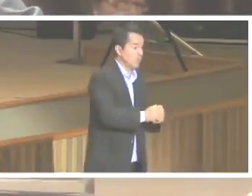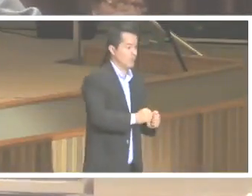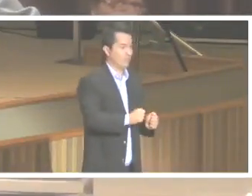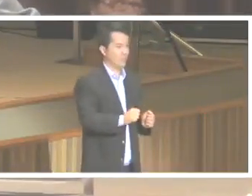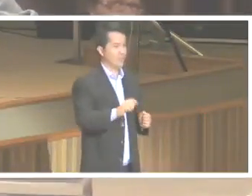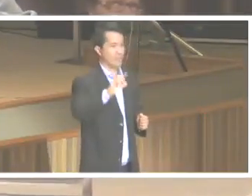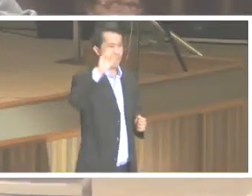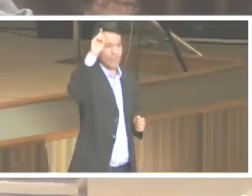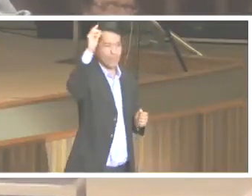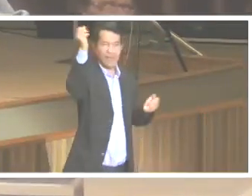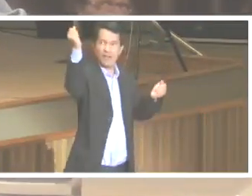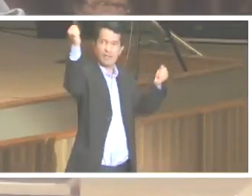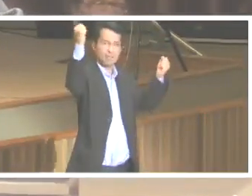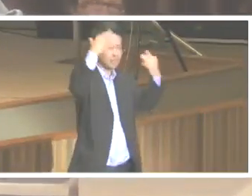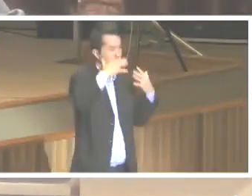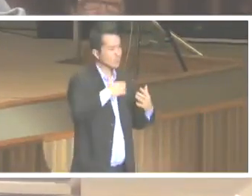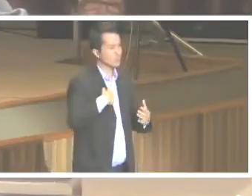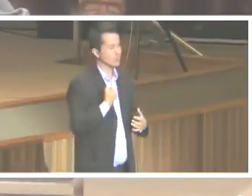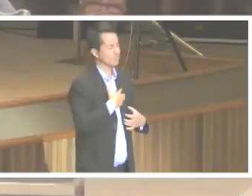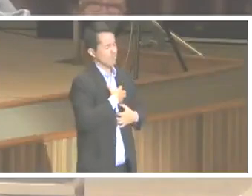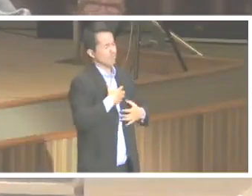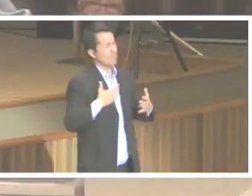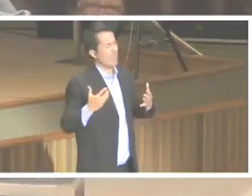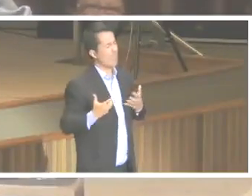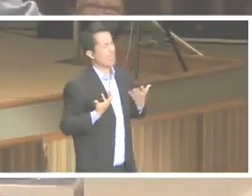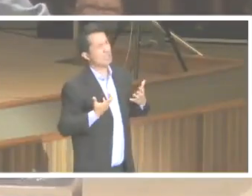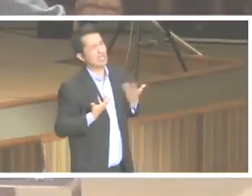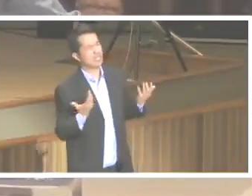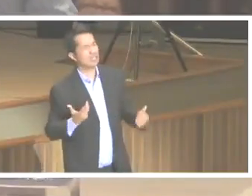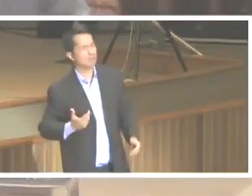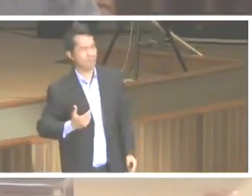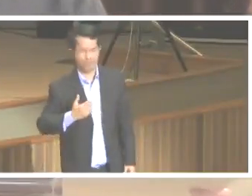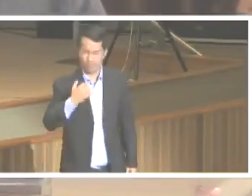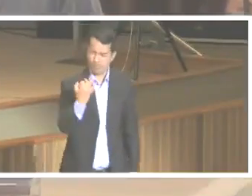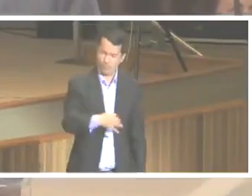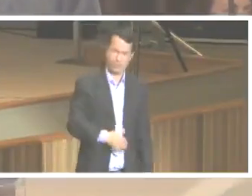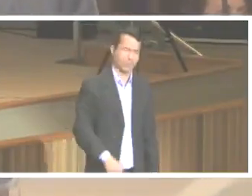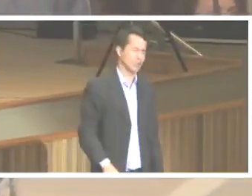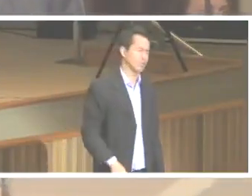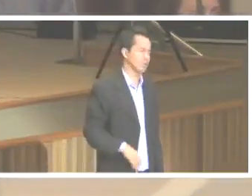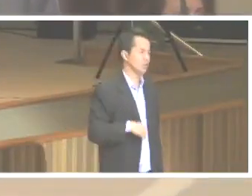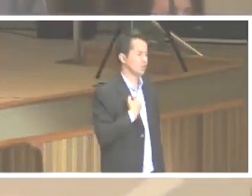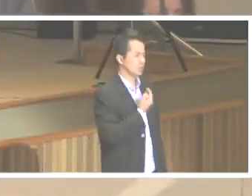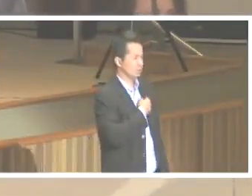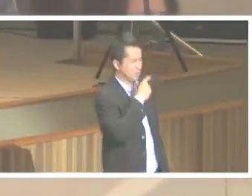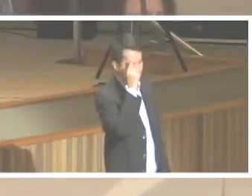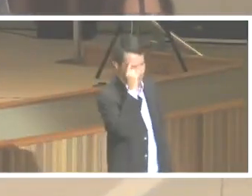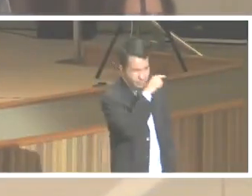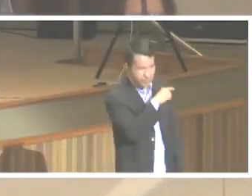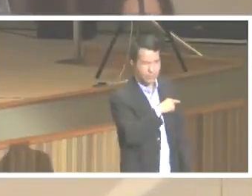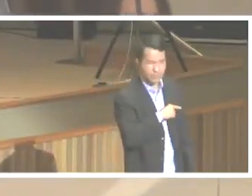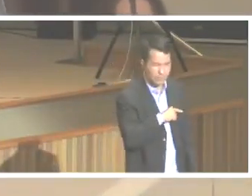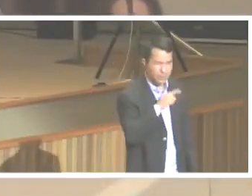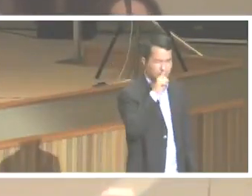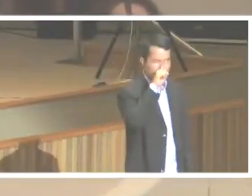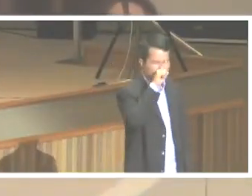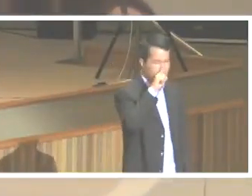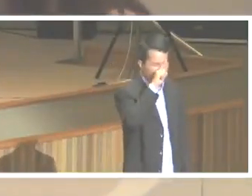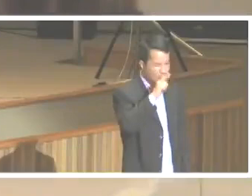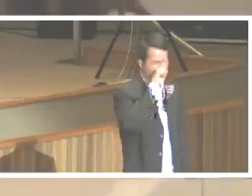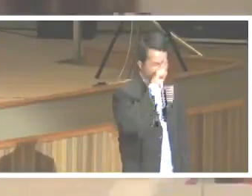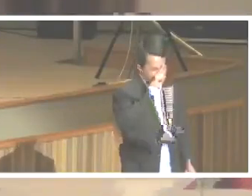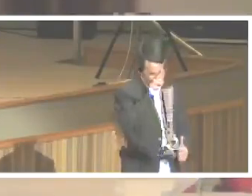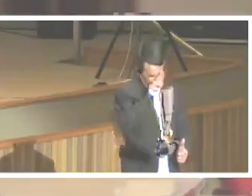a nossa alegria os riscos não ficam menores quando entendemos que somos